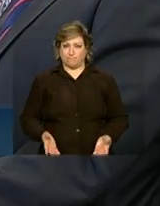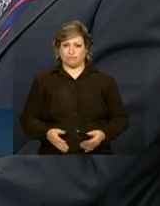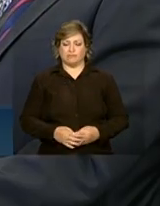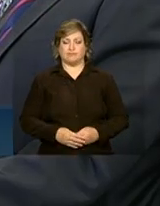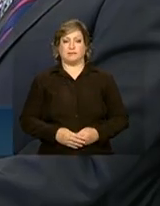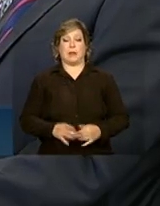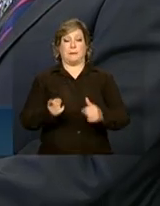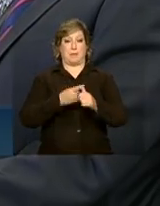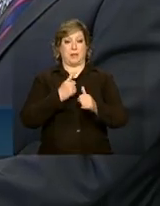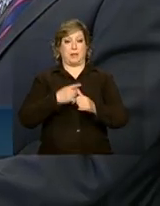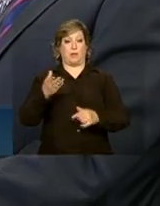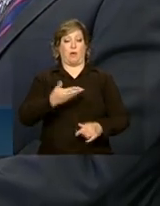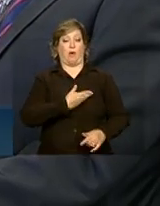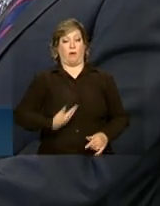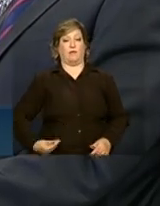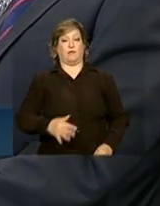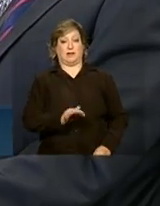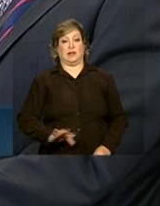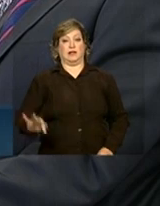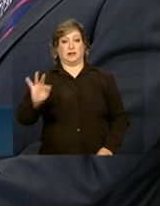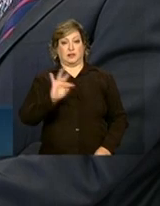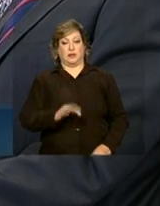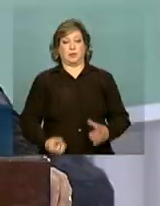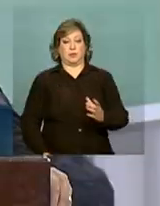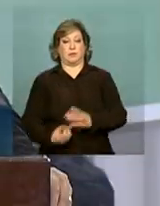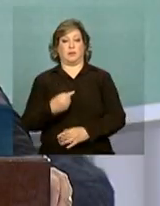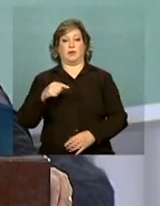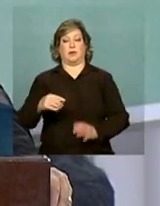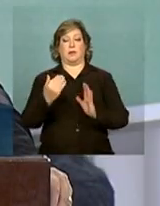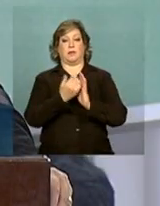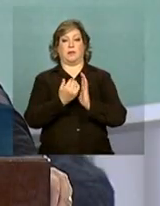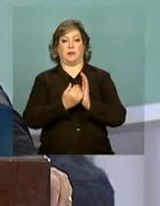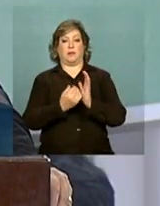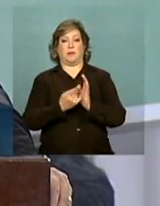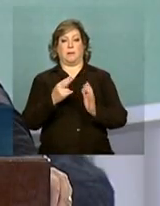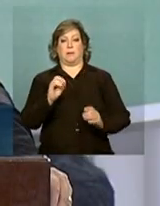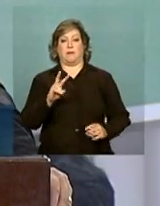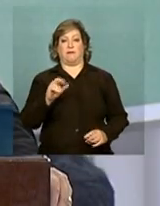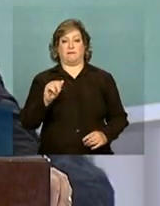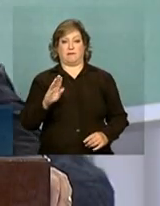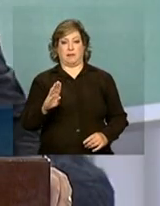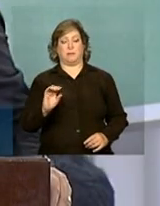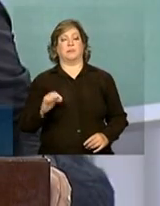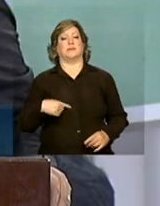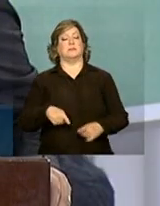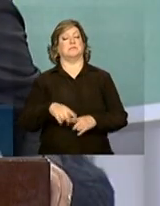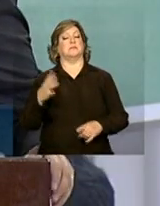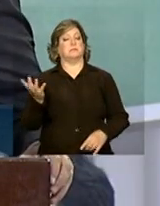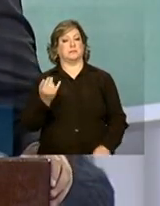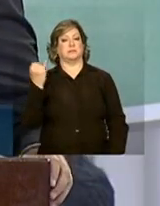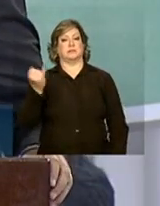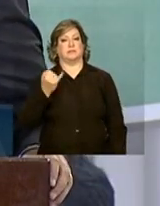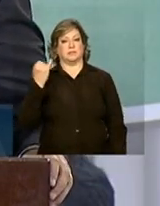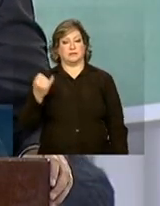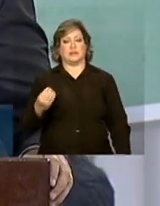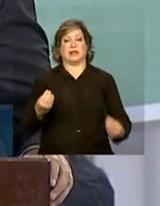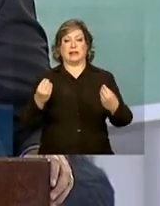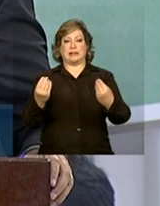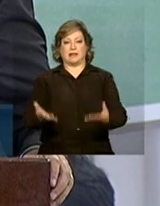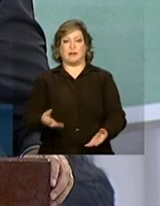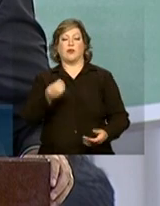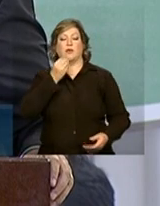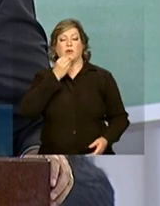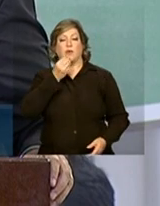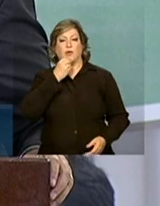Primeiro, o governo federal lançou o programa Provab, excelente programa, que dá oportunidade de geração de emprego e